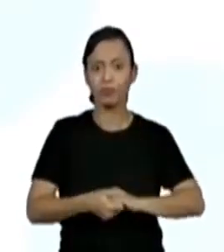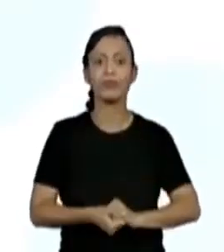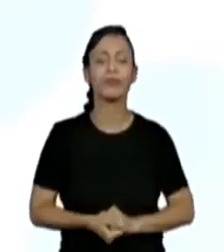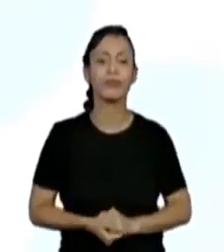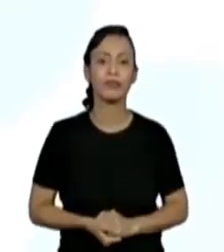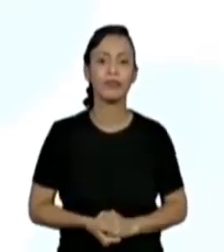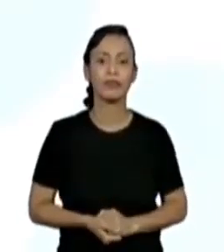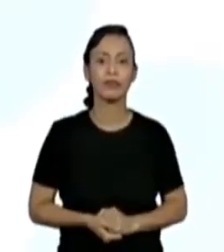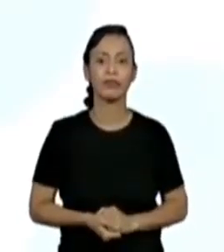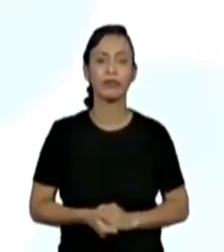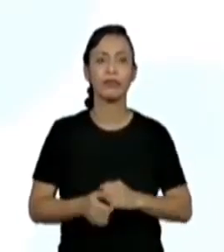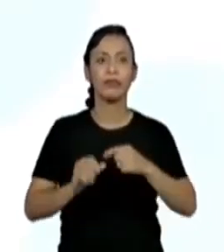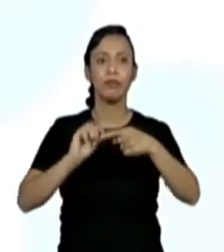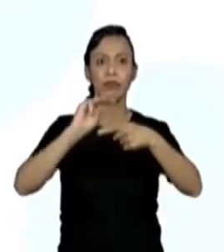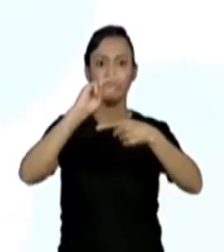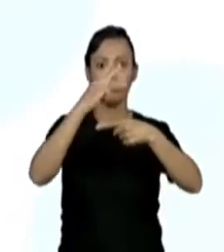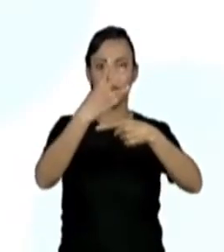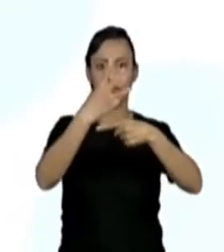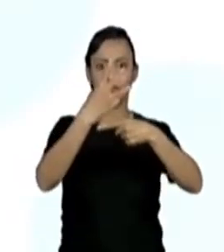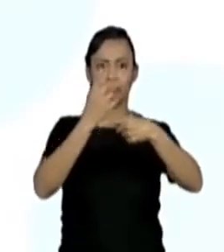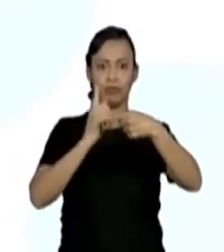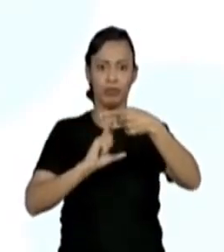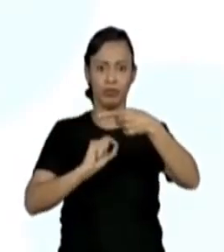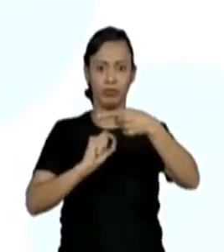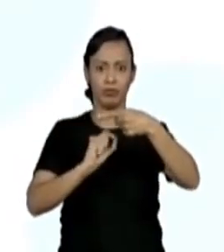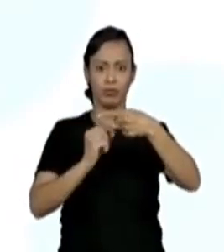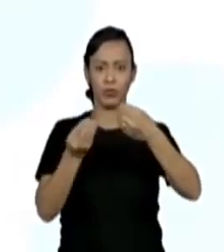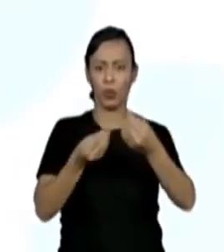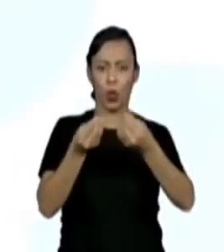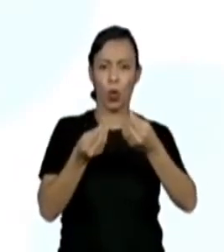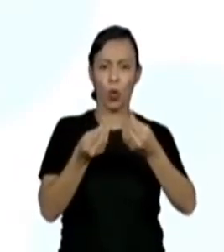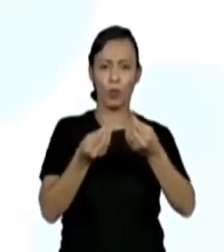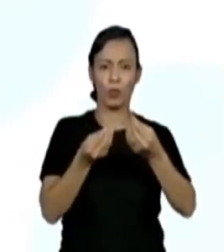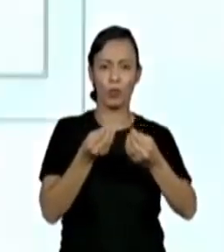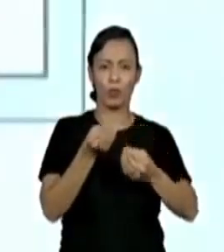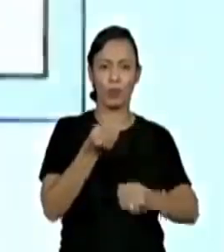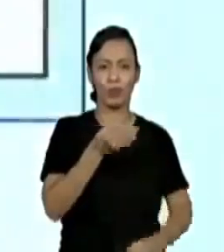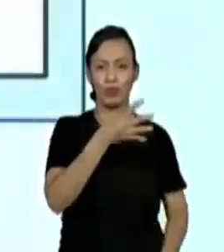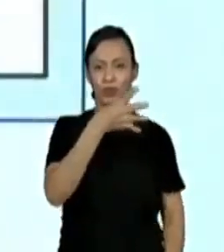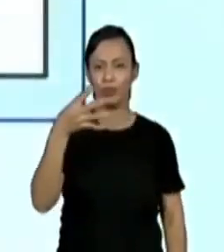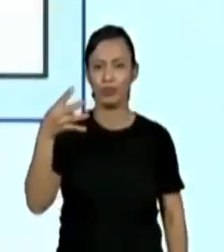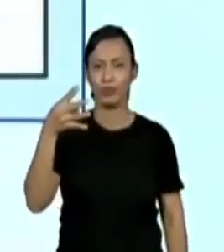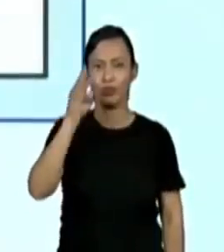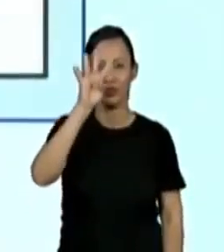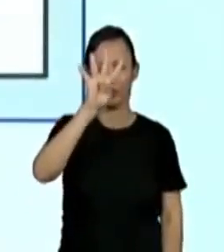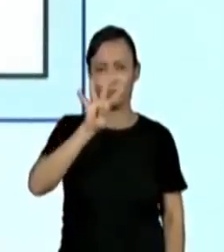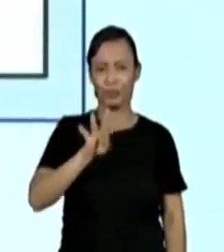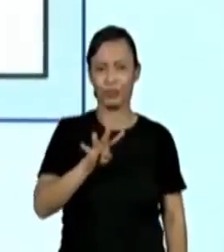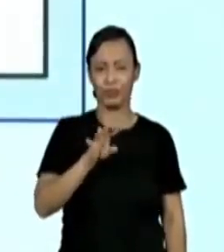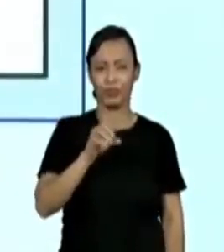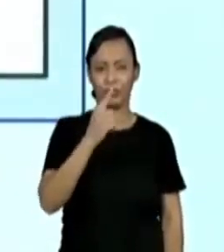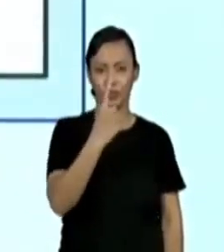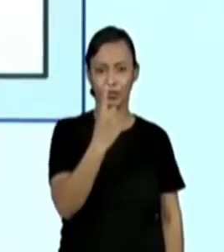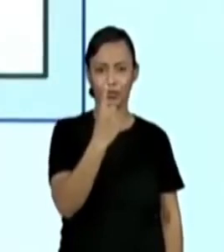representação 3S 1 2